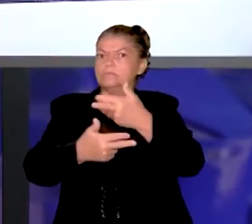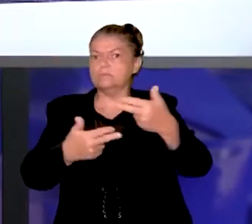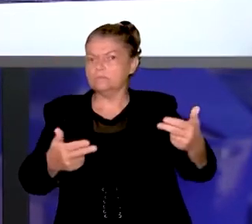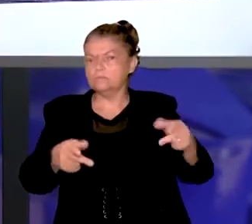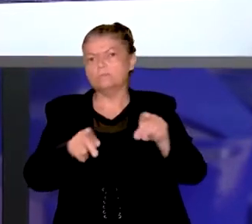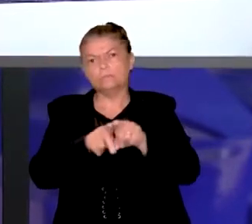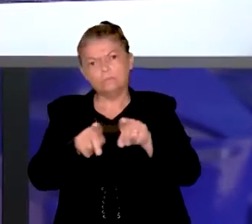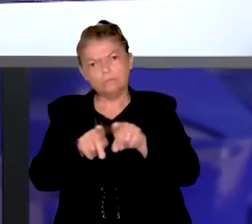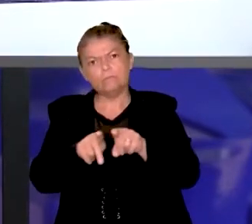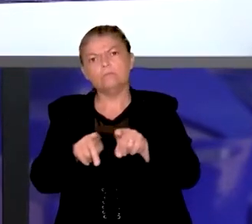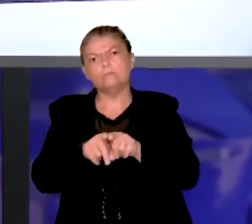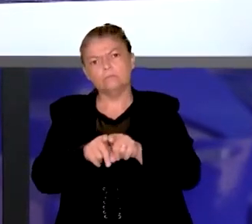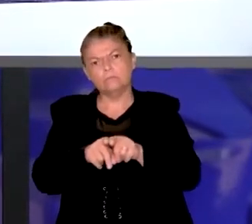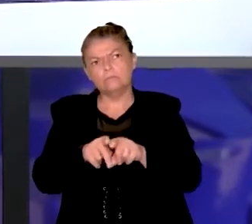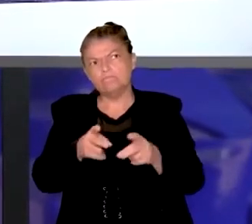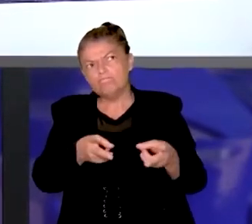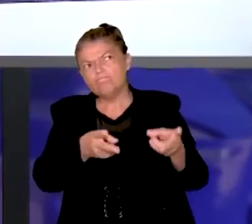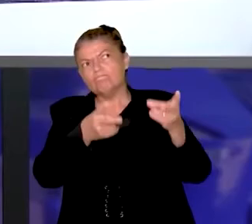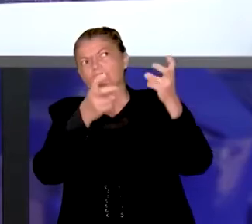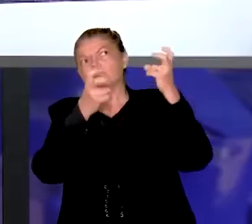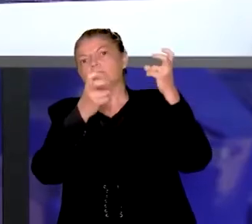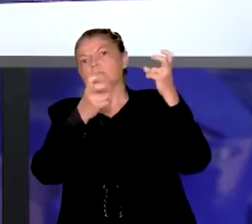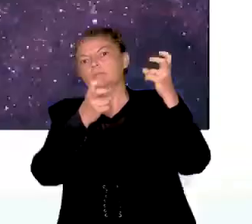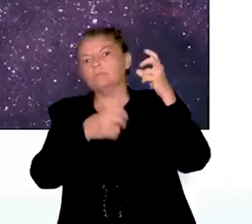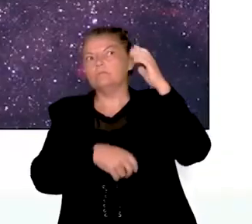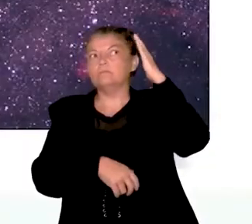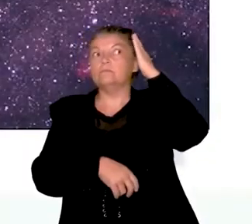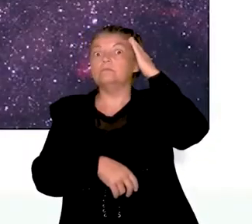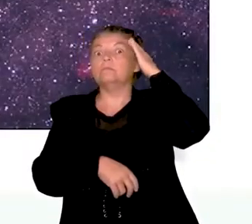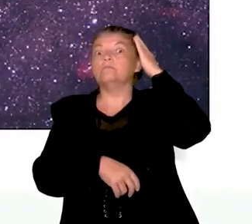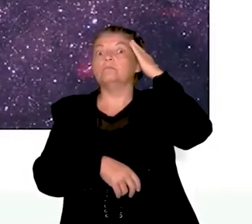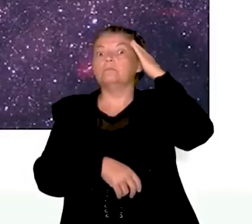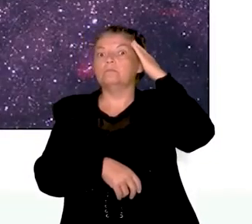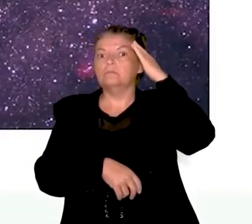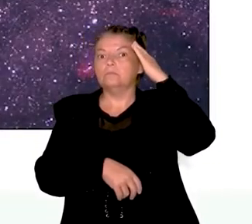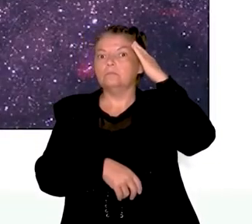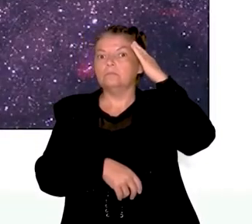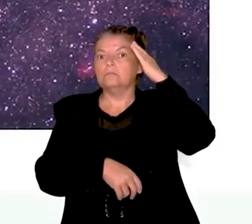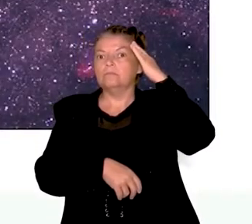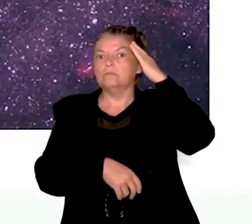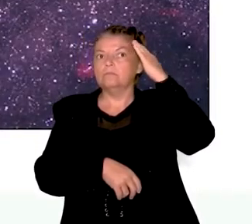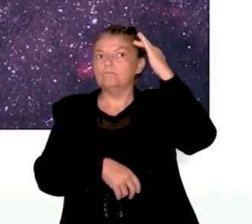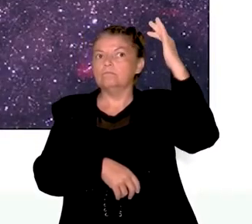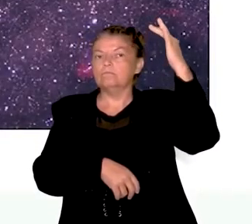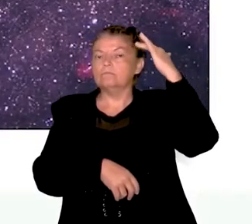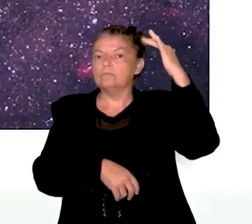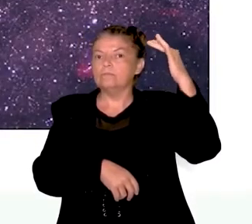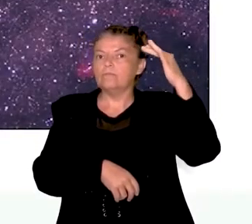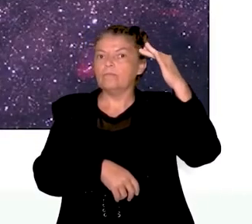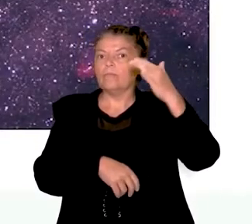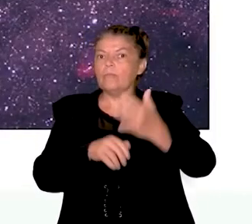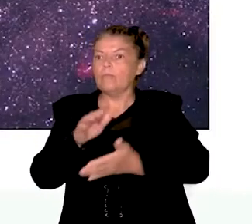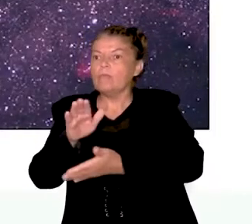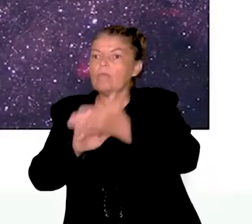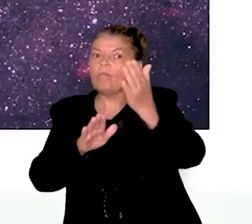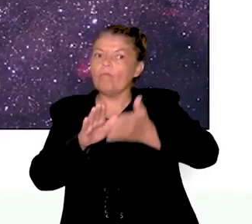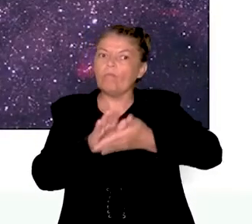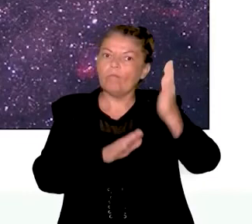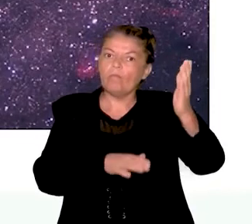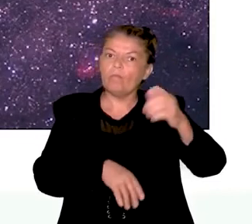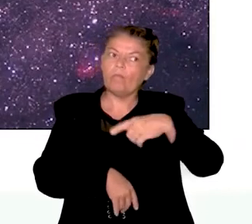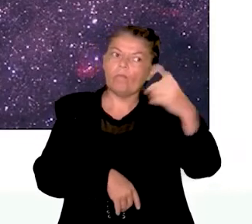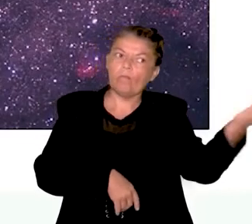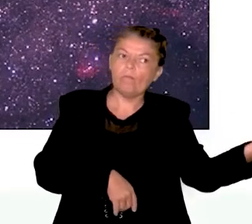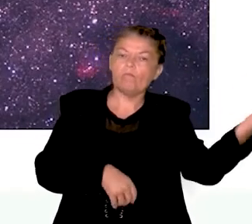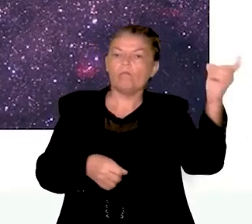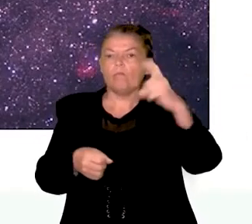localizar pelas constelações. Algumas constelações mais antigas e conhecidas: a constelação do Cruzeiro do Sul, que está no hemisfério